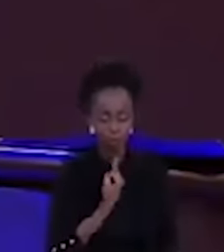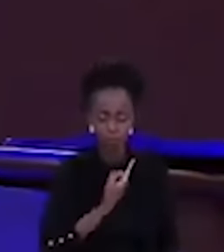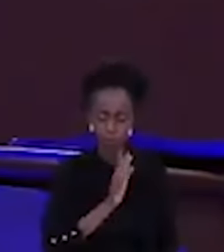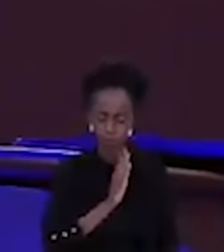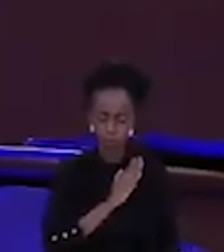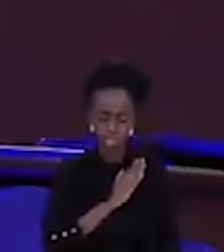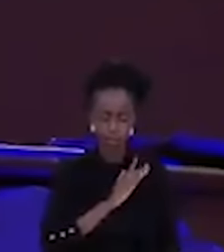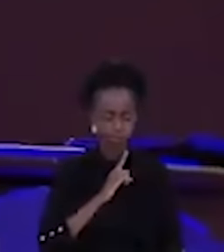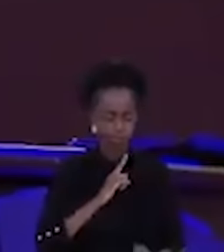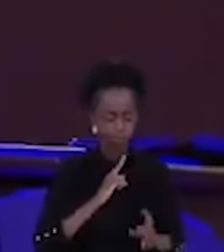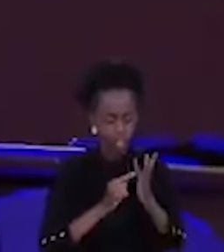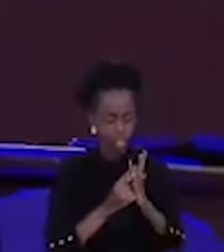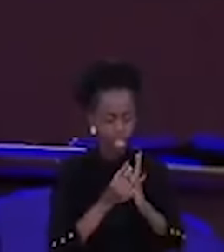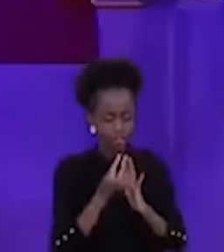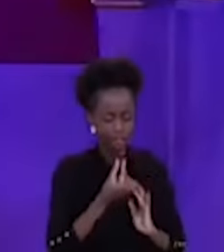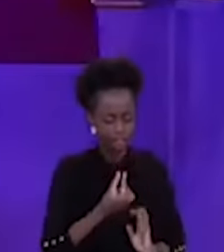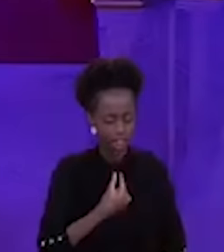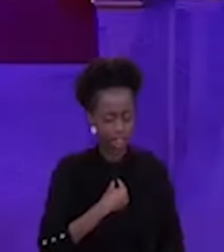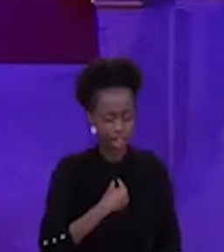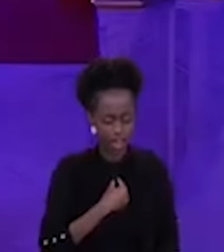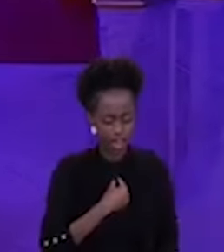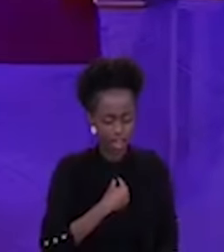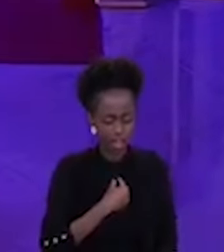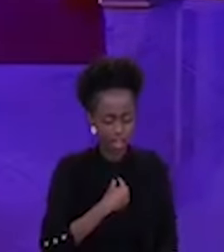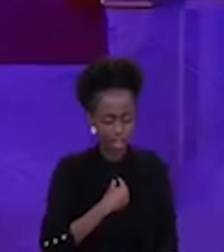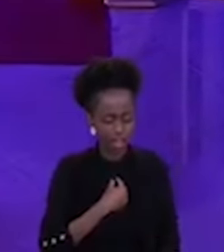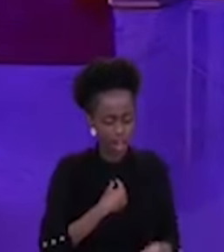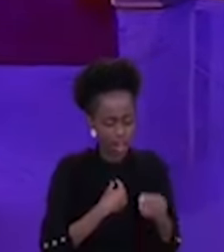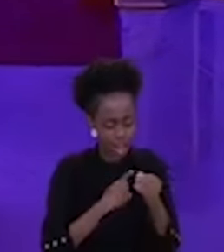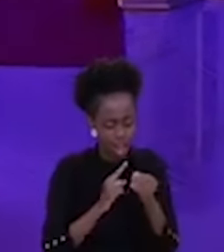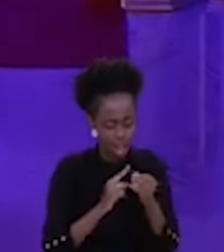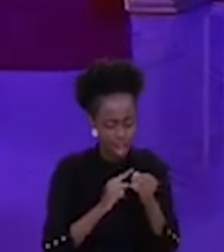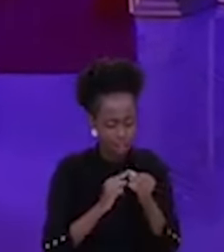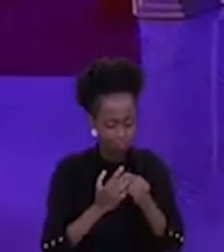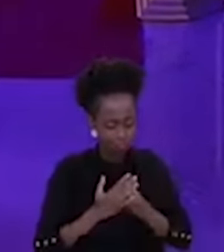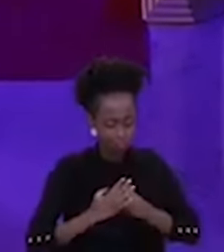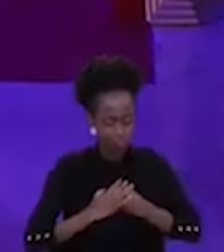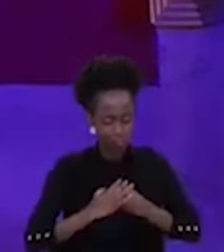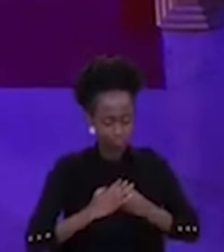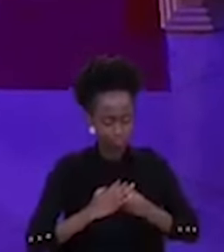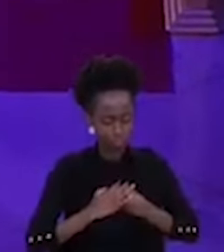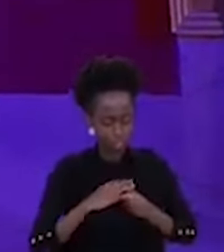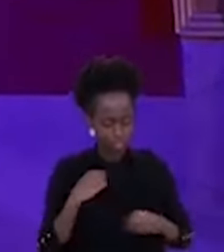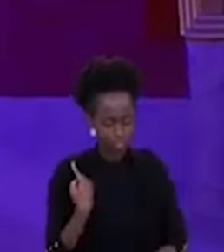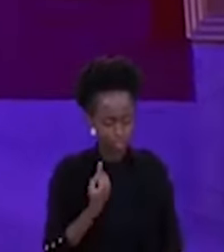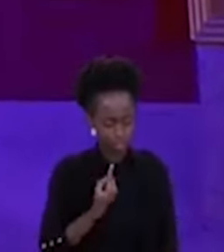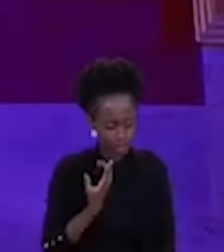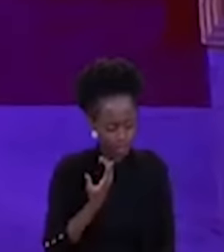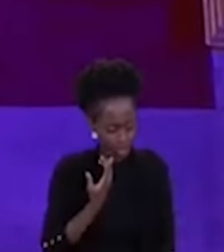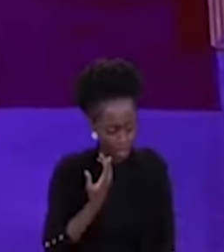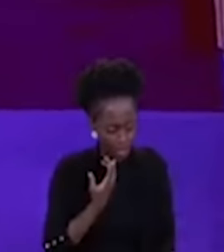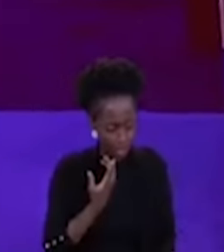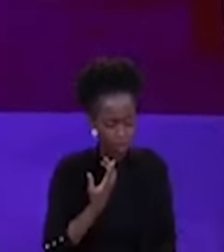está a aliança que nós queremos selar contigo. Então agora,